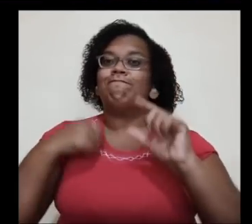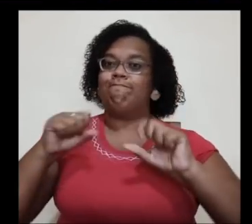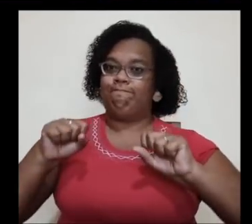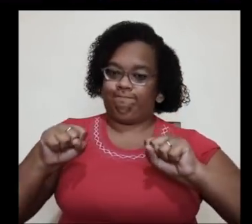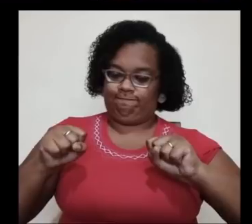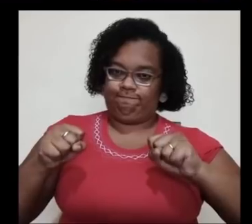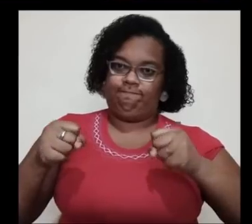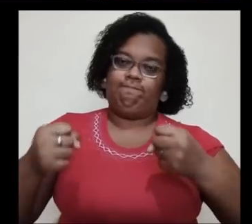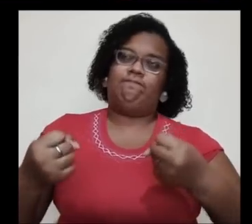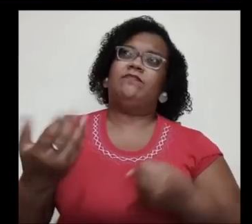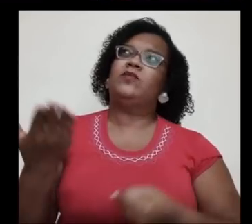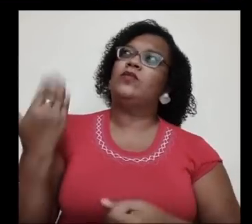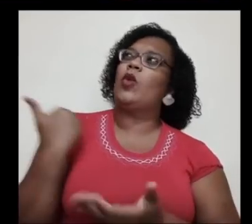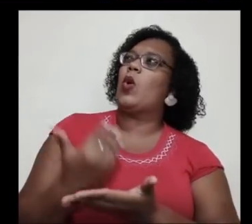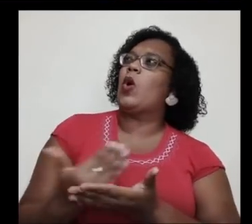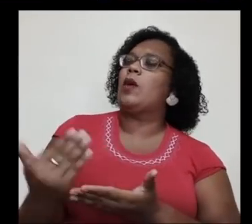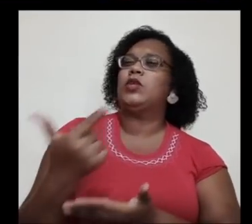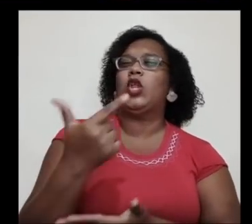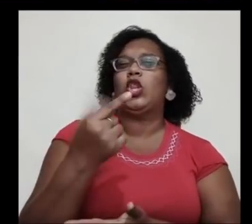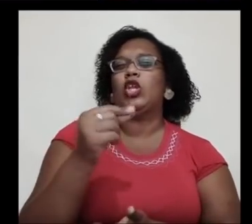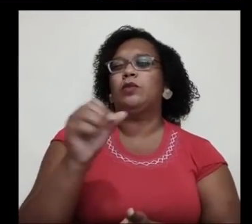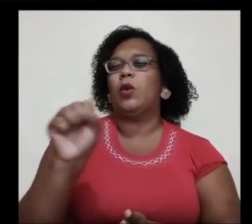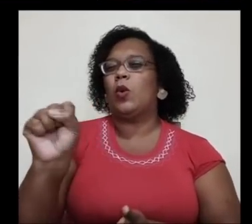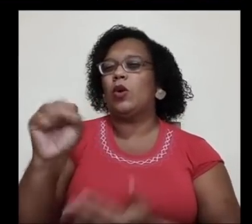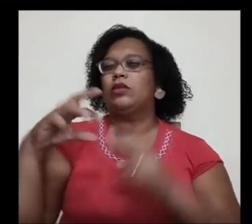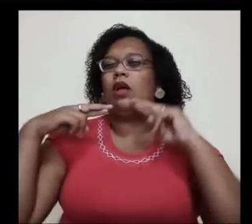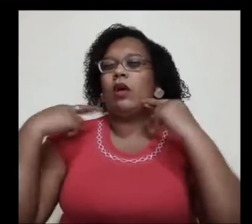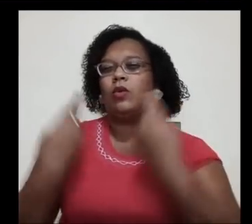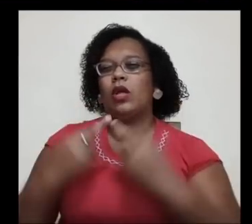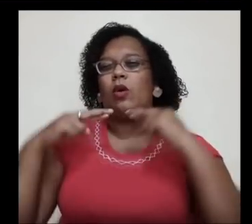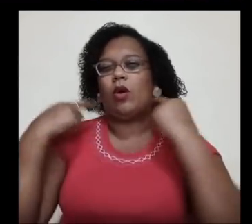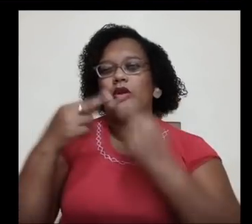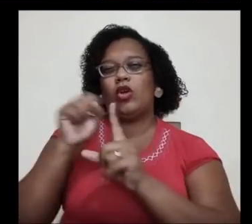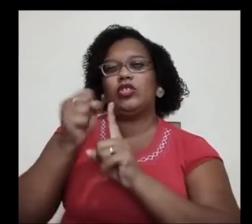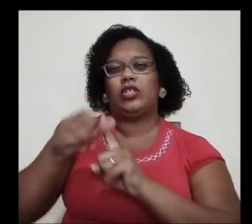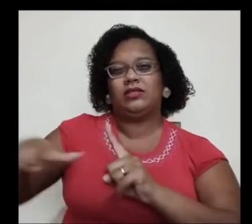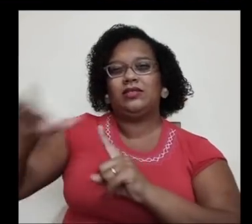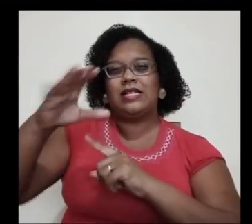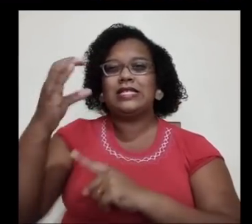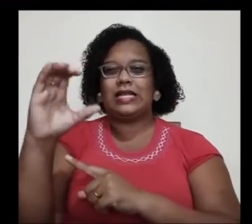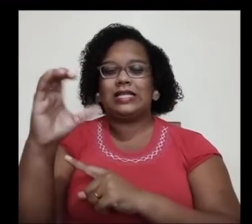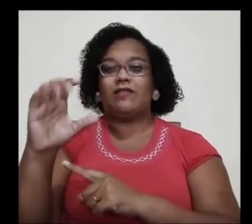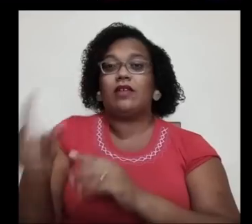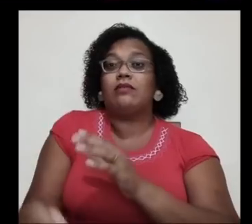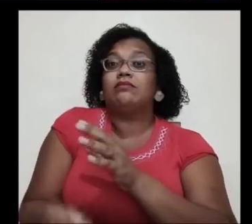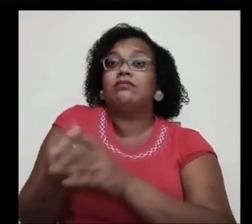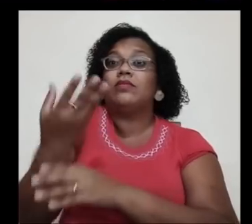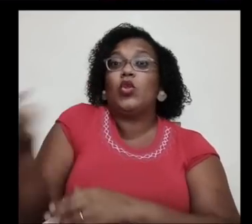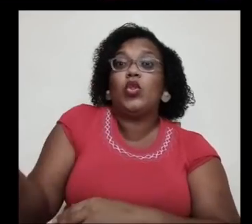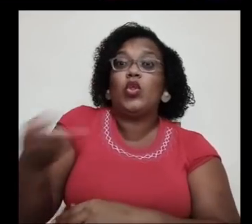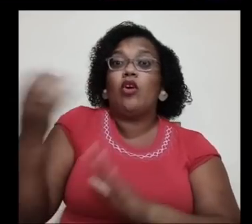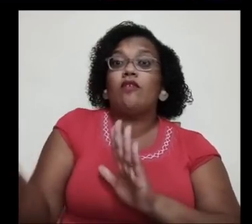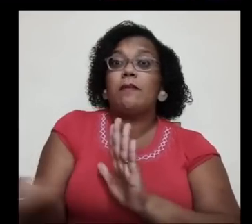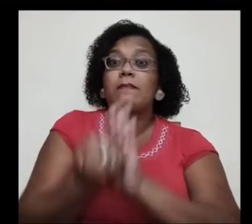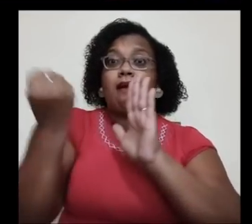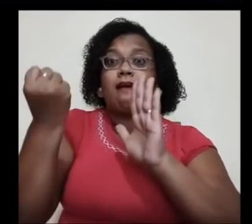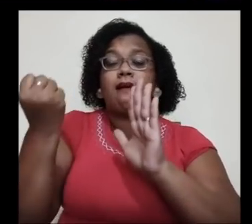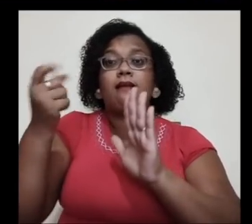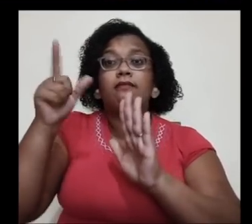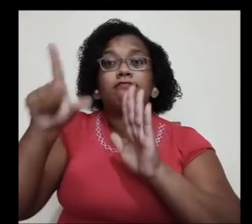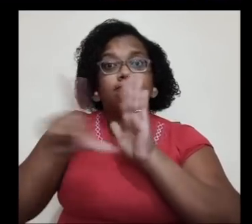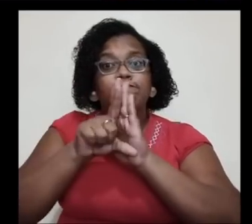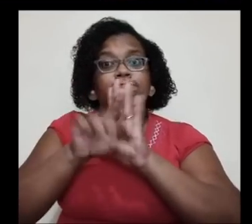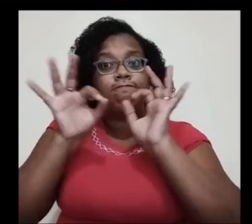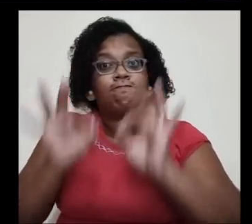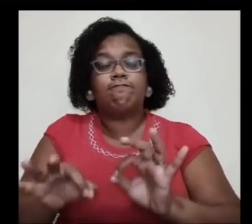de um novo marco legal para poder ter uma legislação menos burocrática e que facilitasse a interação da